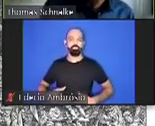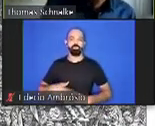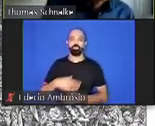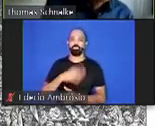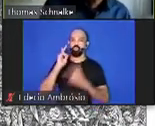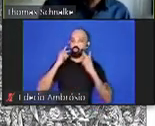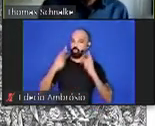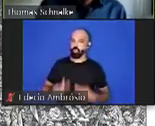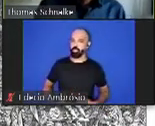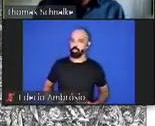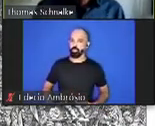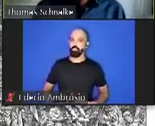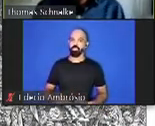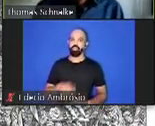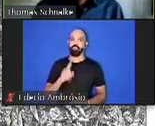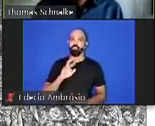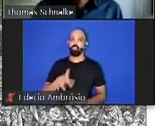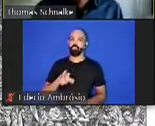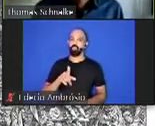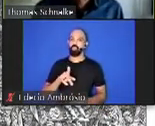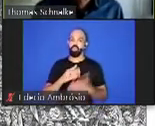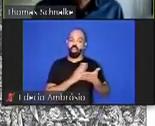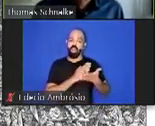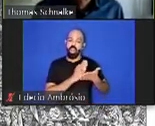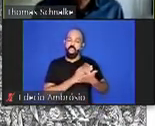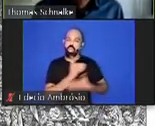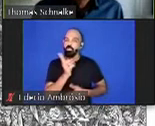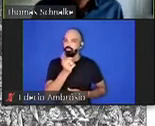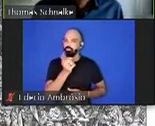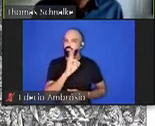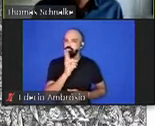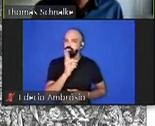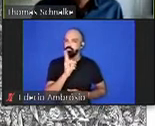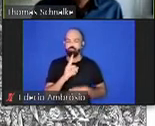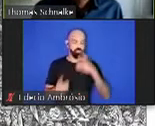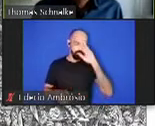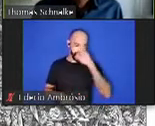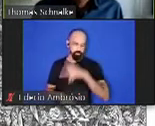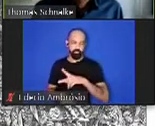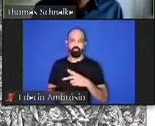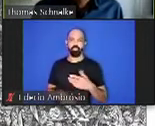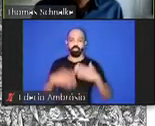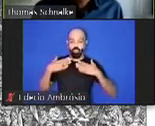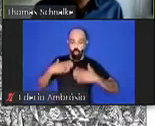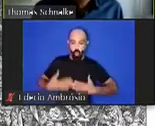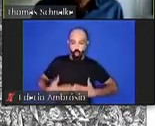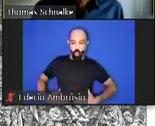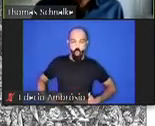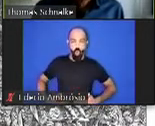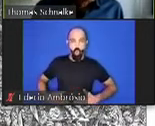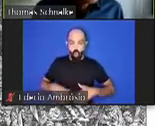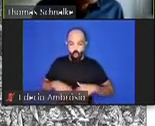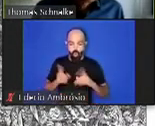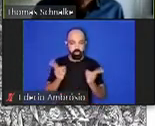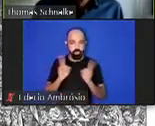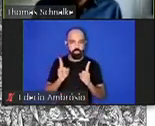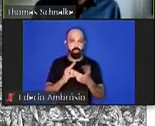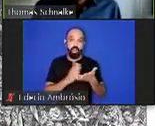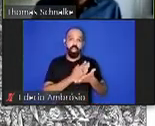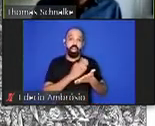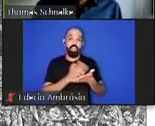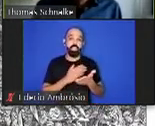não diretamente a partir do livro, não diretamente a partir do corpo que está na frente dele, mas sim de um livro. Ele